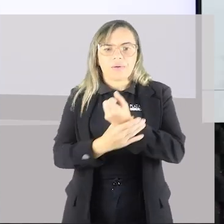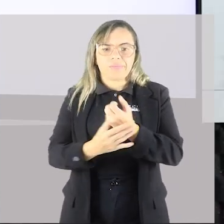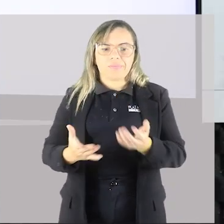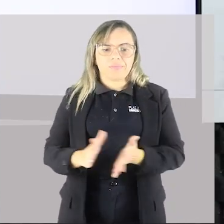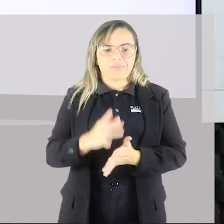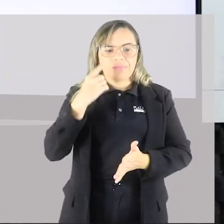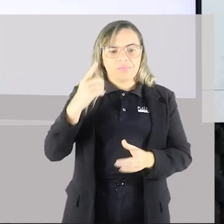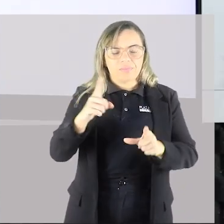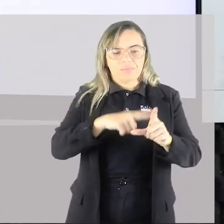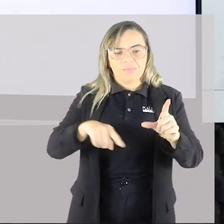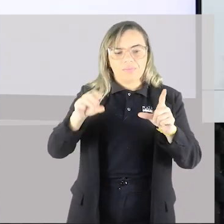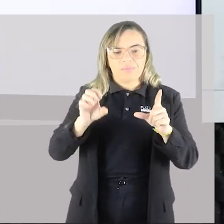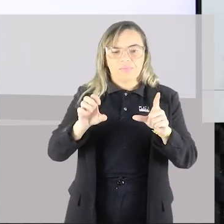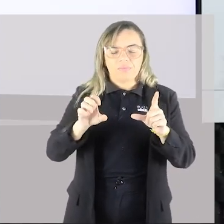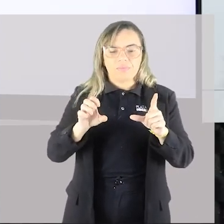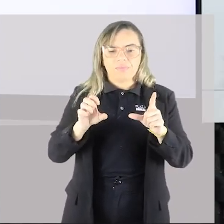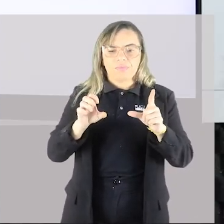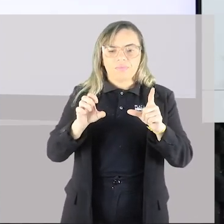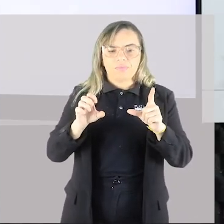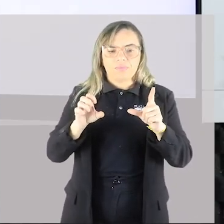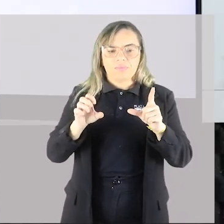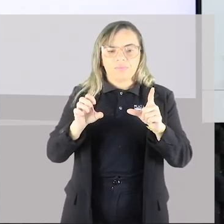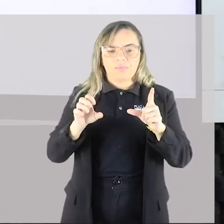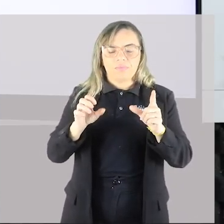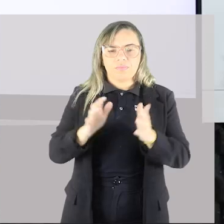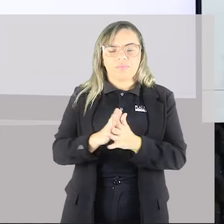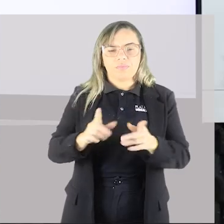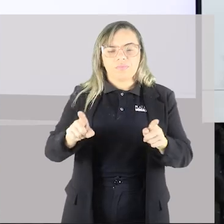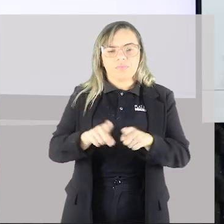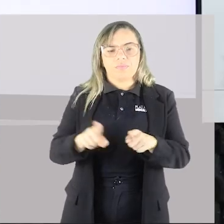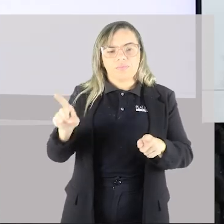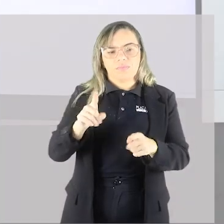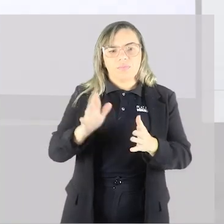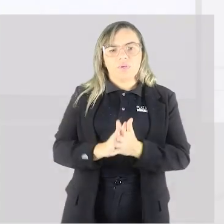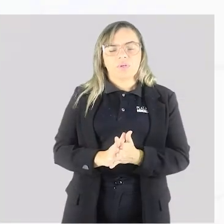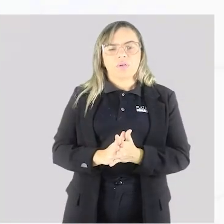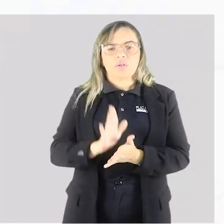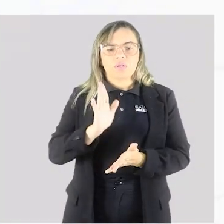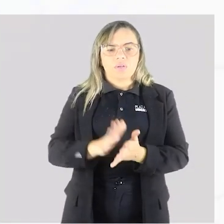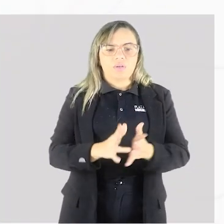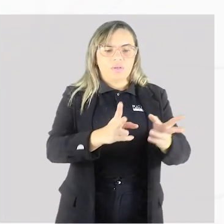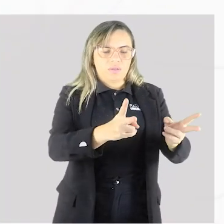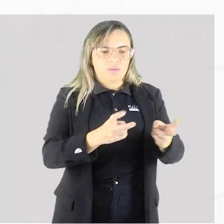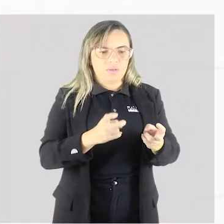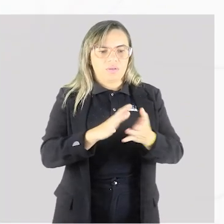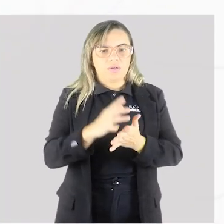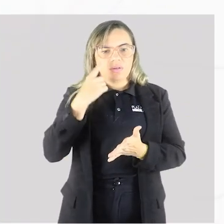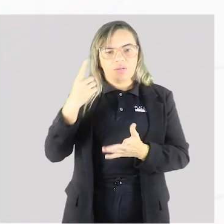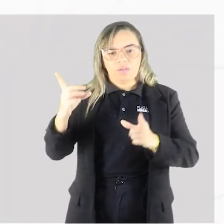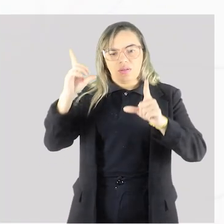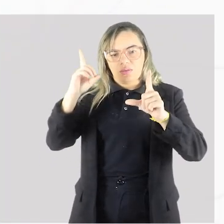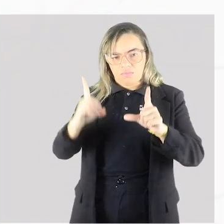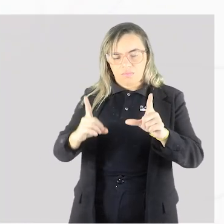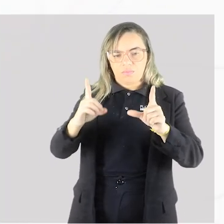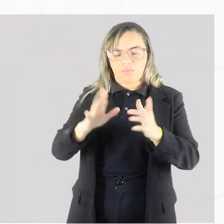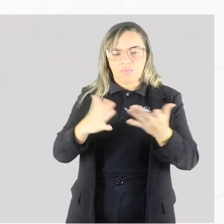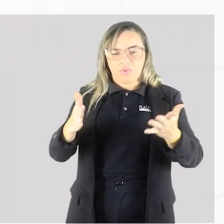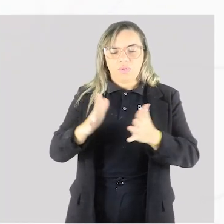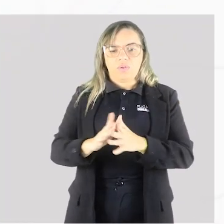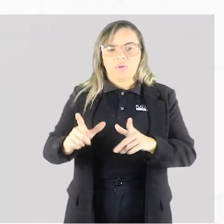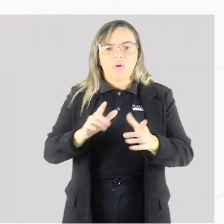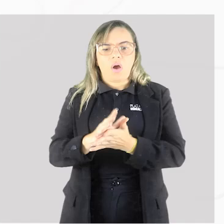A substituição progressiva do trabalho humano pelo informatizado também não é... Você já percebeu que aqui é terceirização, que